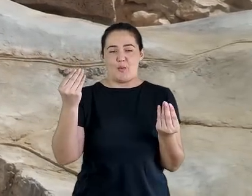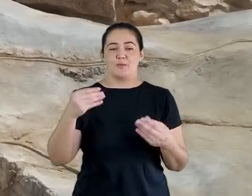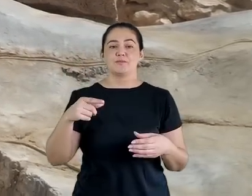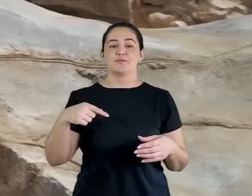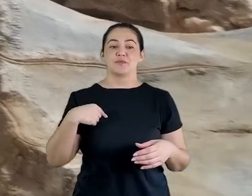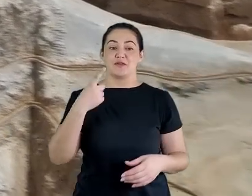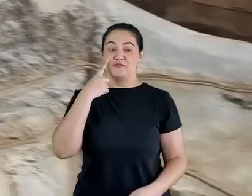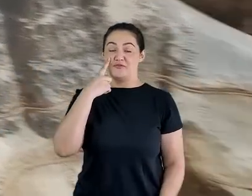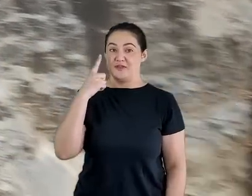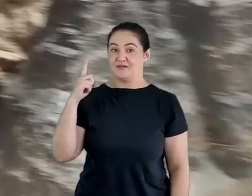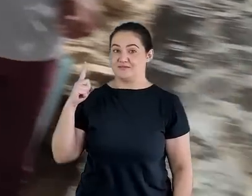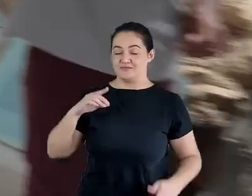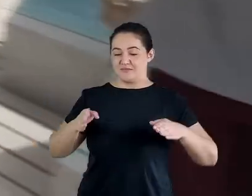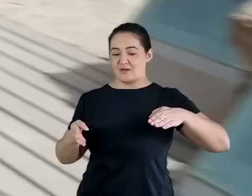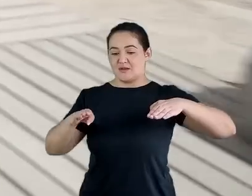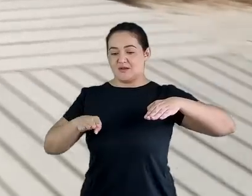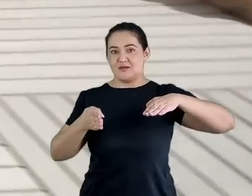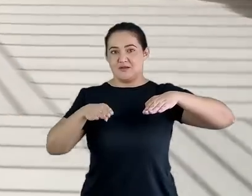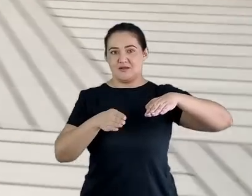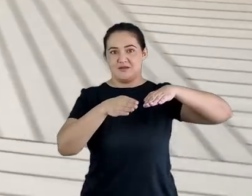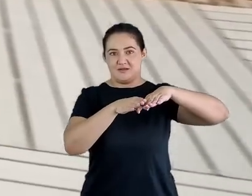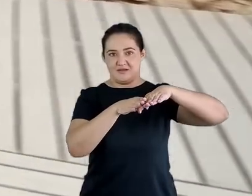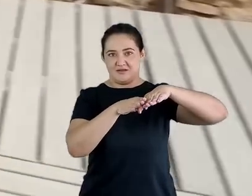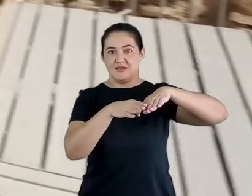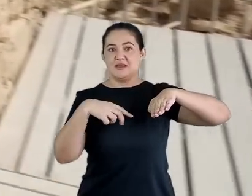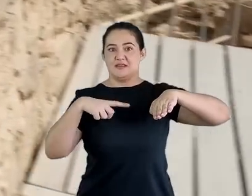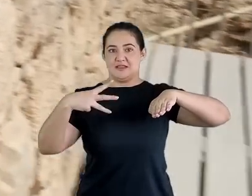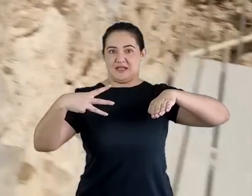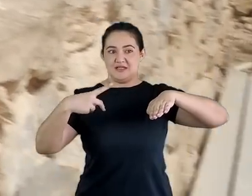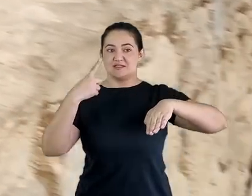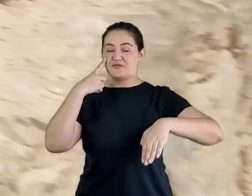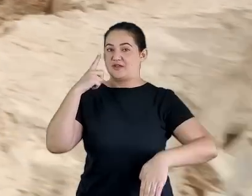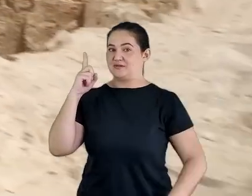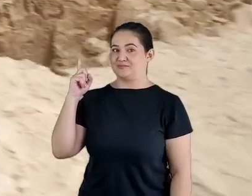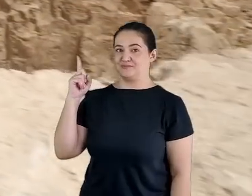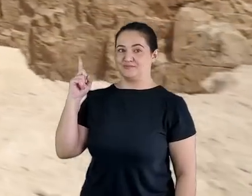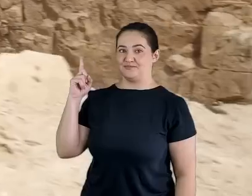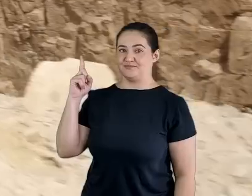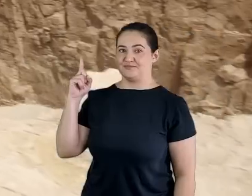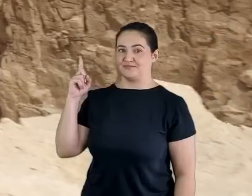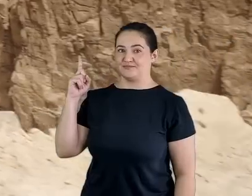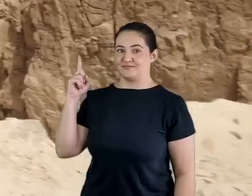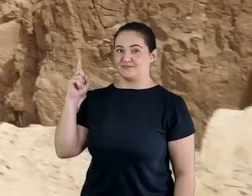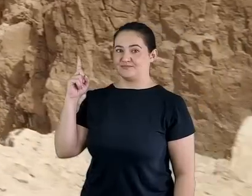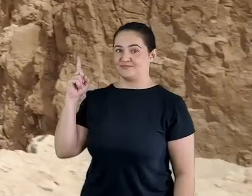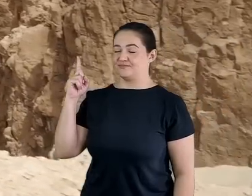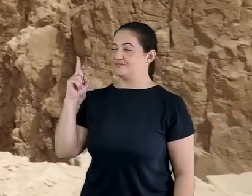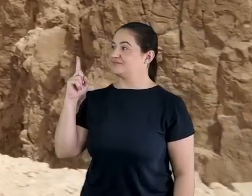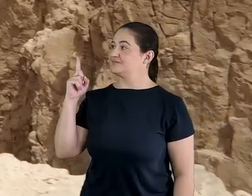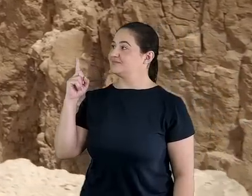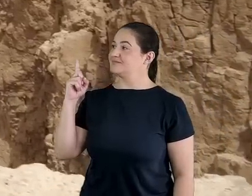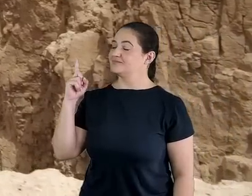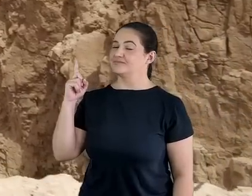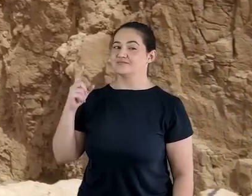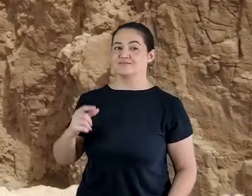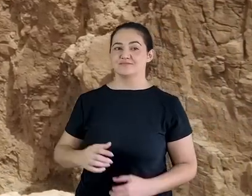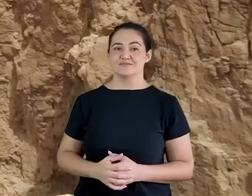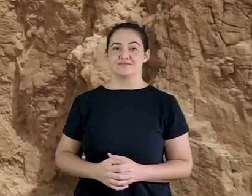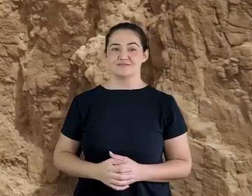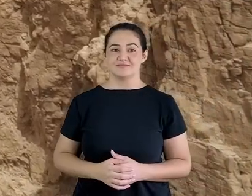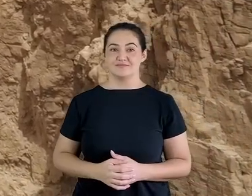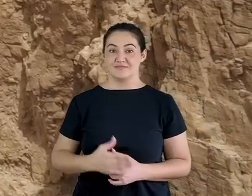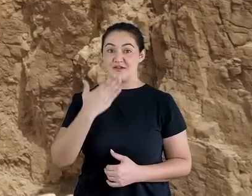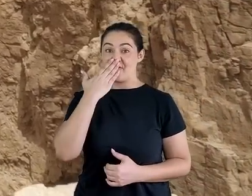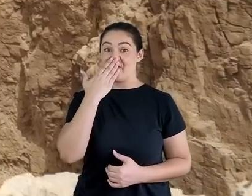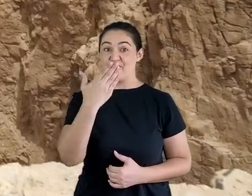está justamente à minha direita, ali, está bem o bico do Palácio de Herodes e uma das partes fronteiriças de onde ele tinha uma sacada